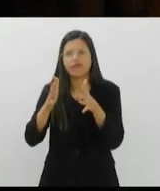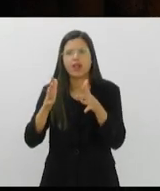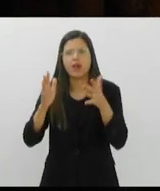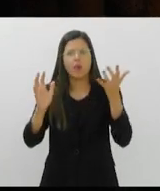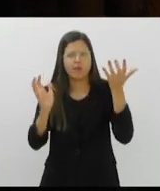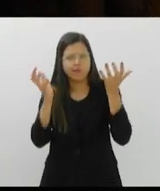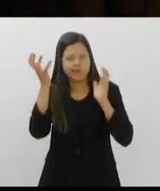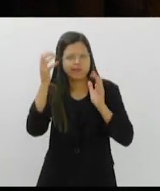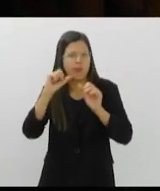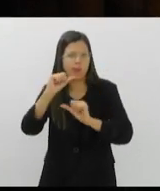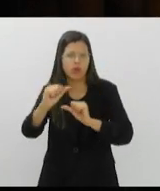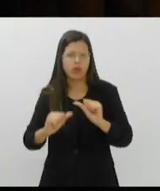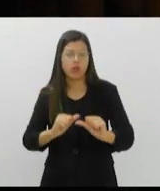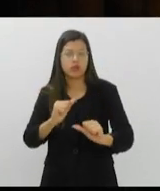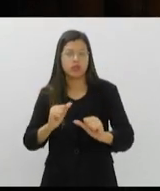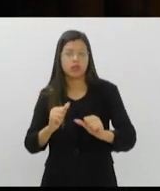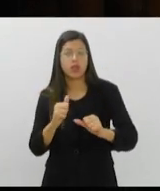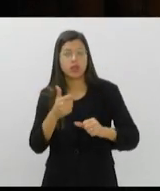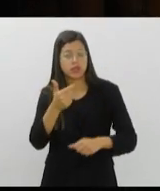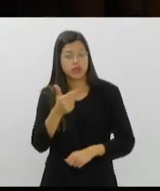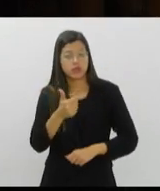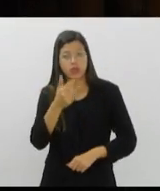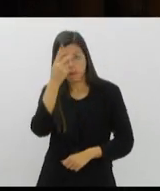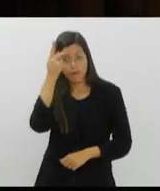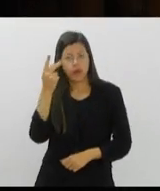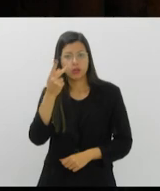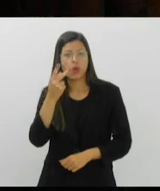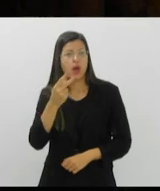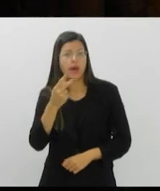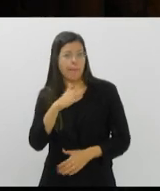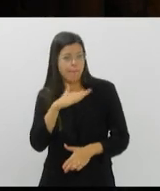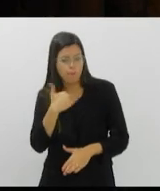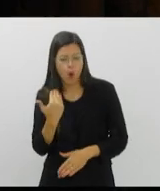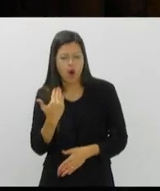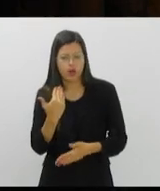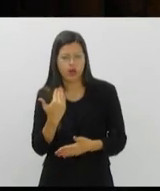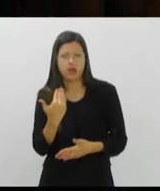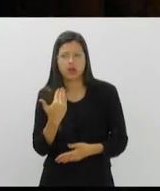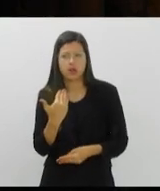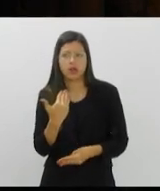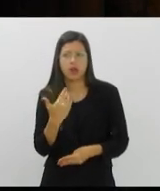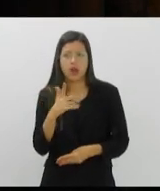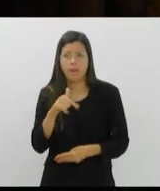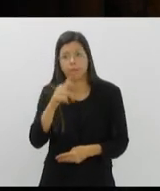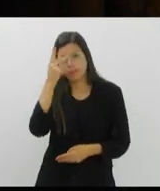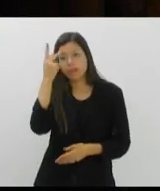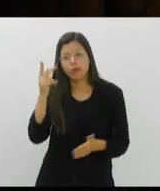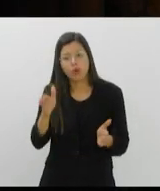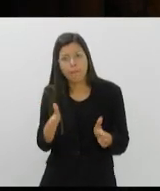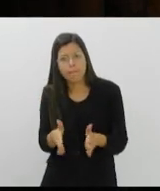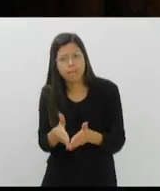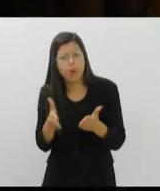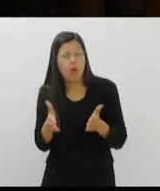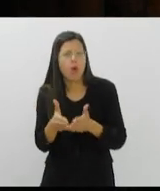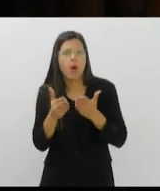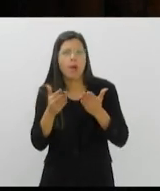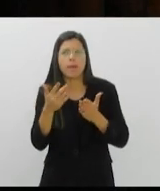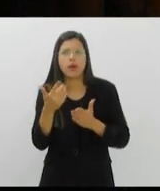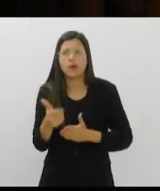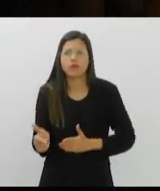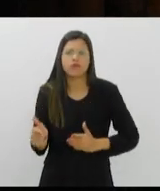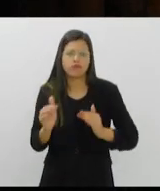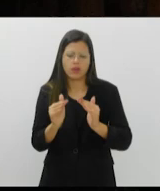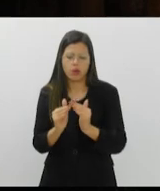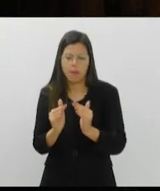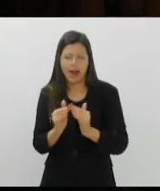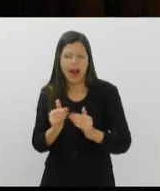E segundo, porque quem morre, geralmente, é quem é pobre, é quem não tem condição de ter moradia